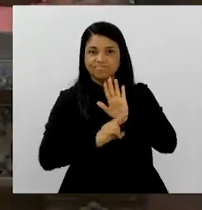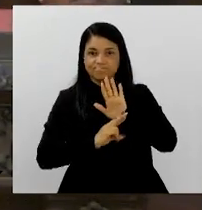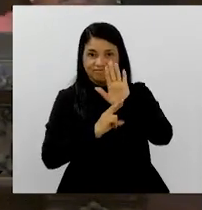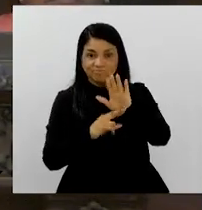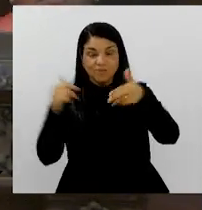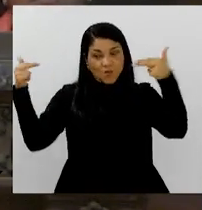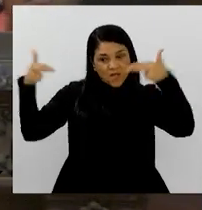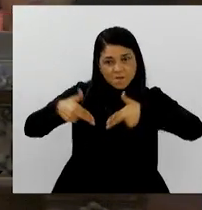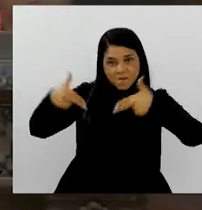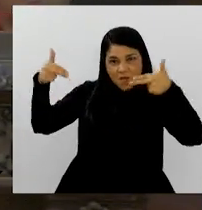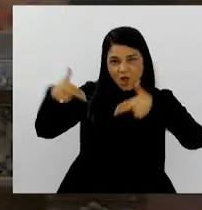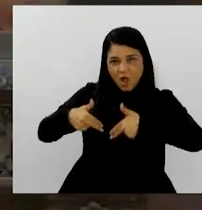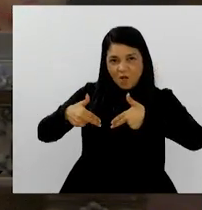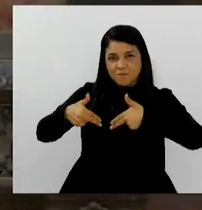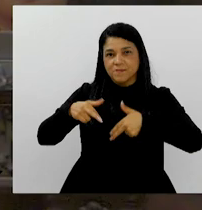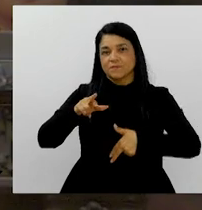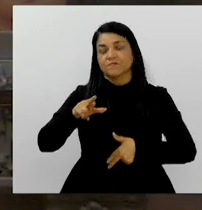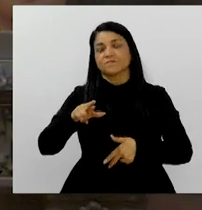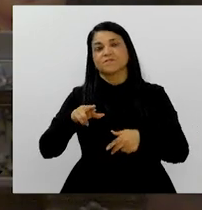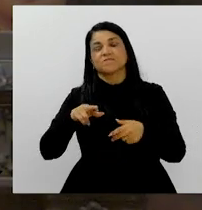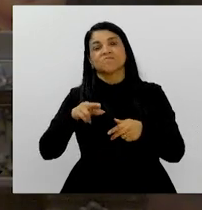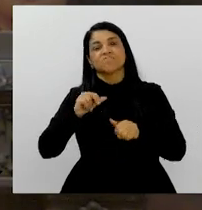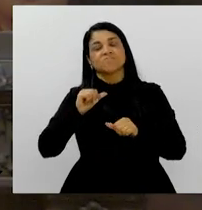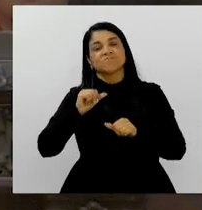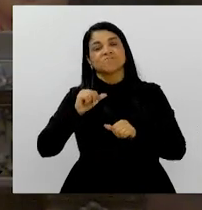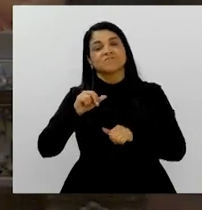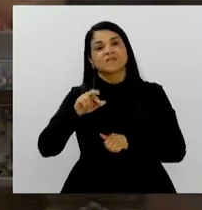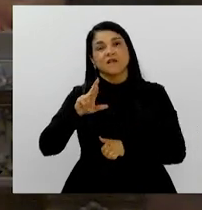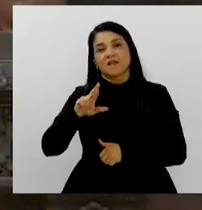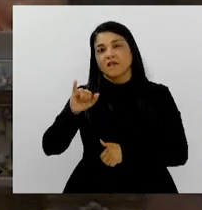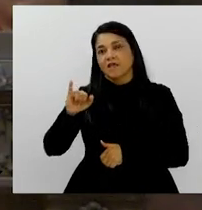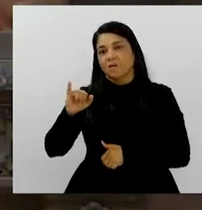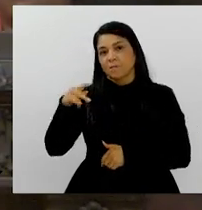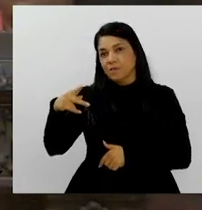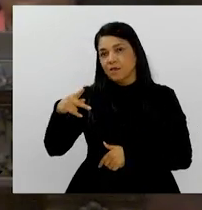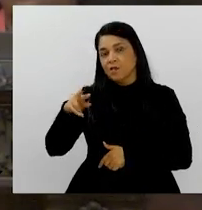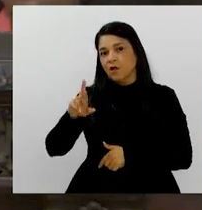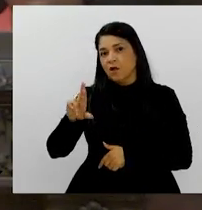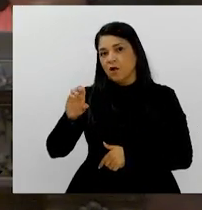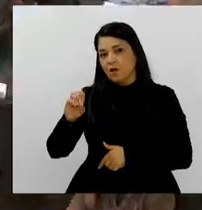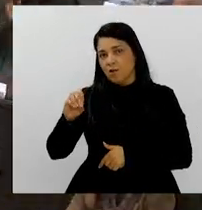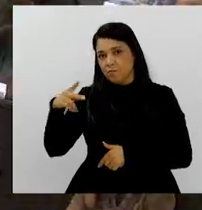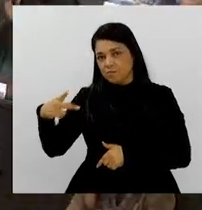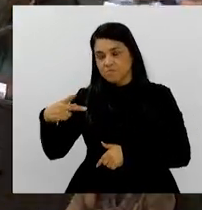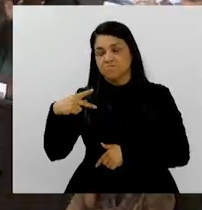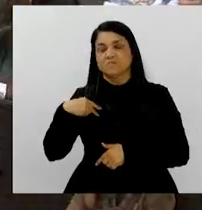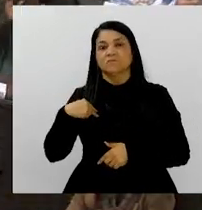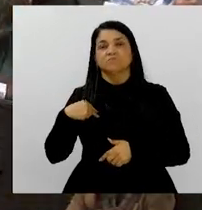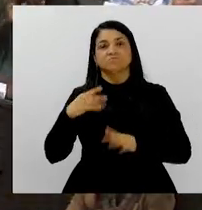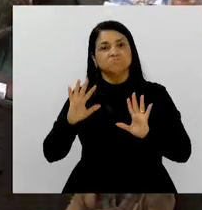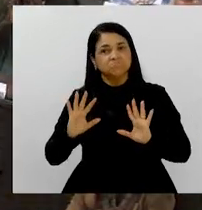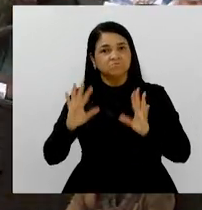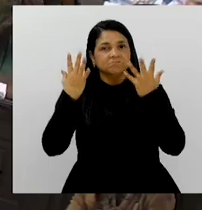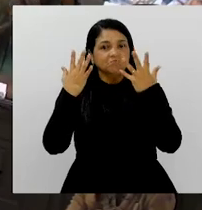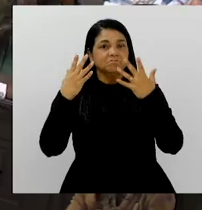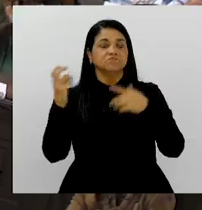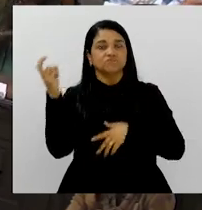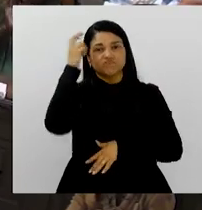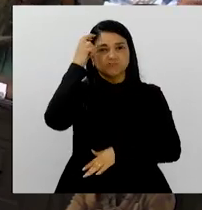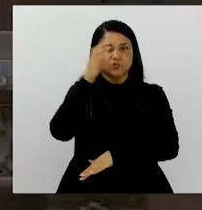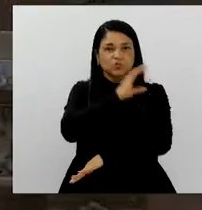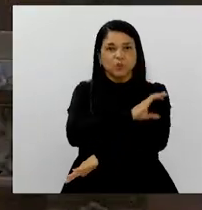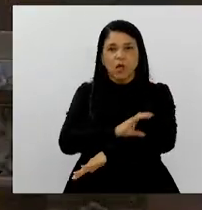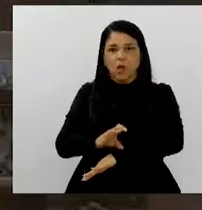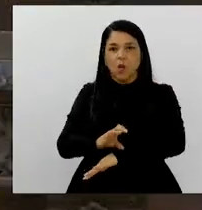hip-hop se torne, não é, uma manifestação cultural onde